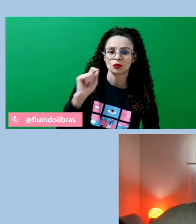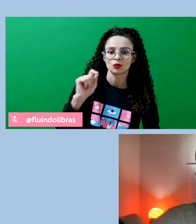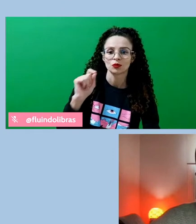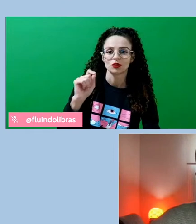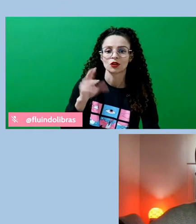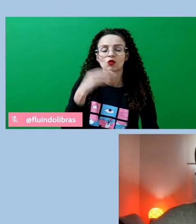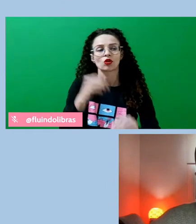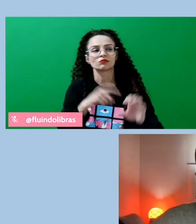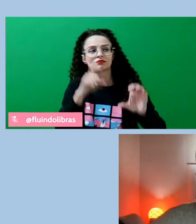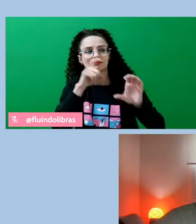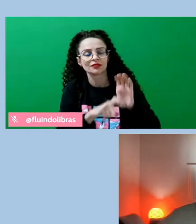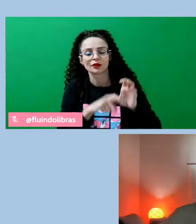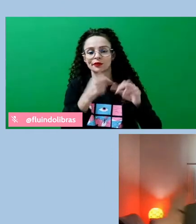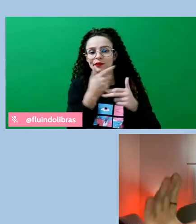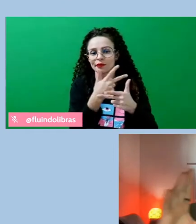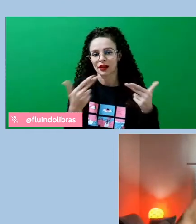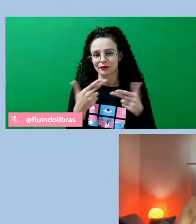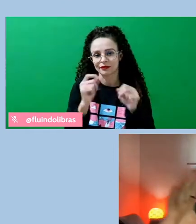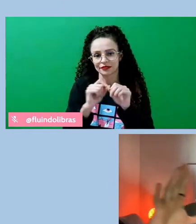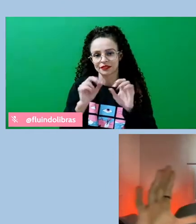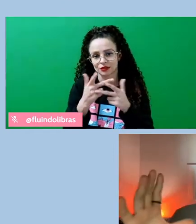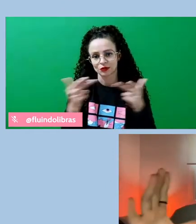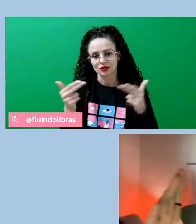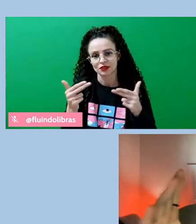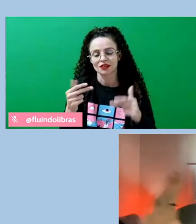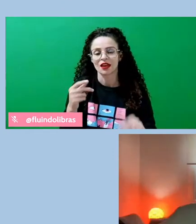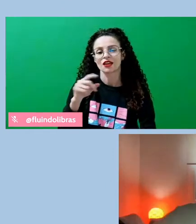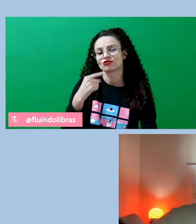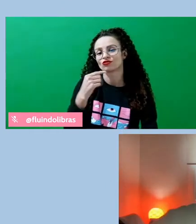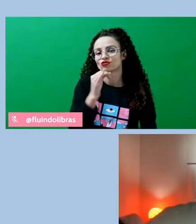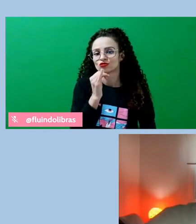tomar decisões, né? Então, a gente foi criando uma espécie